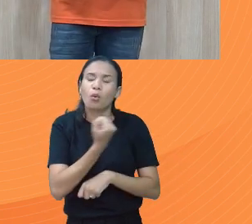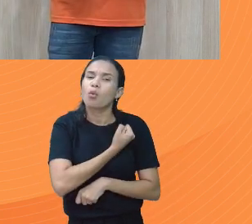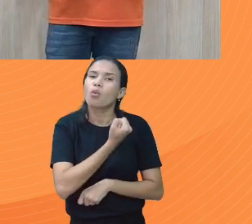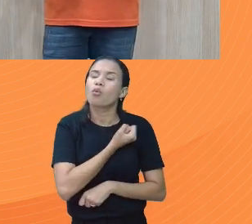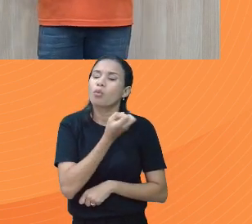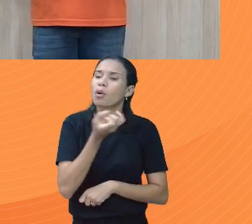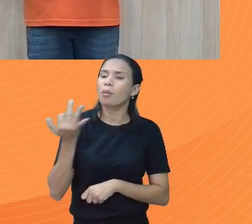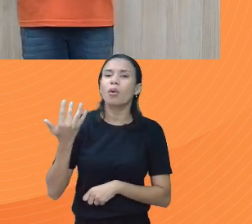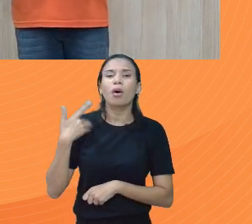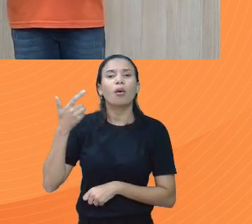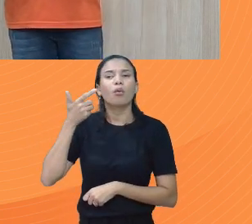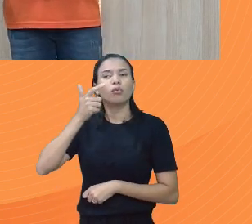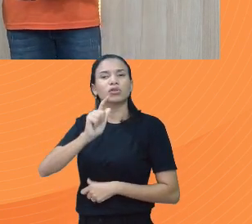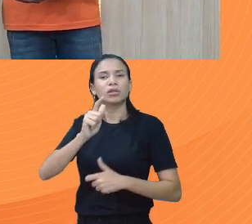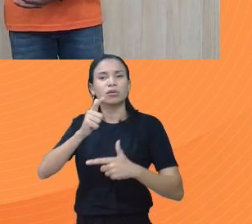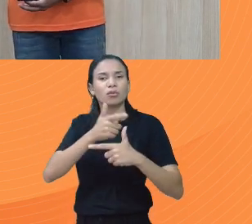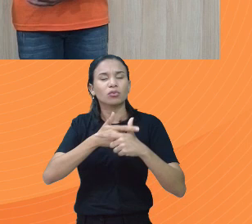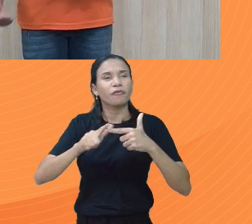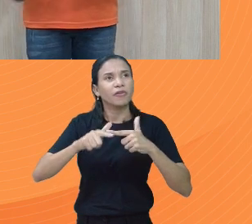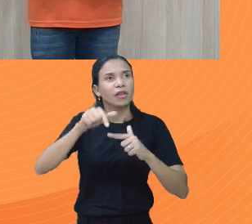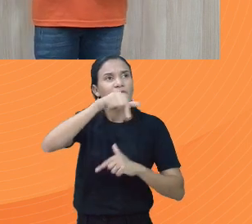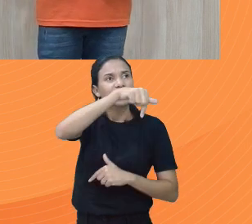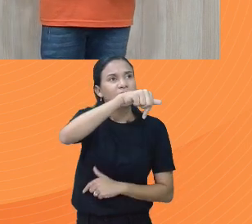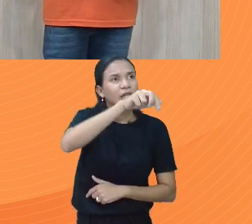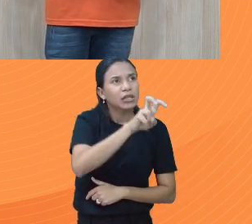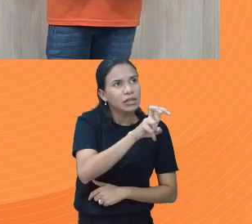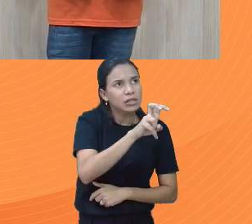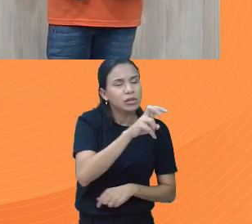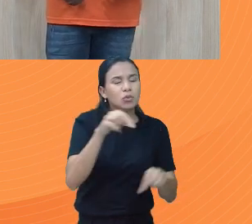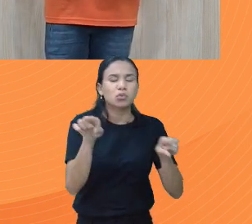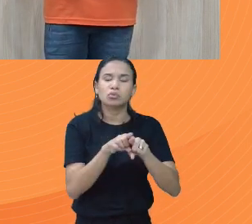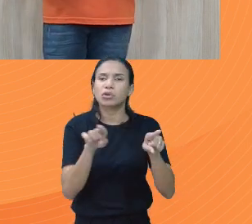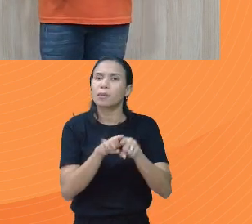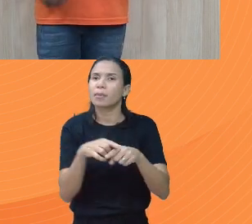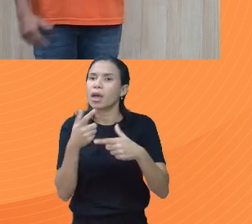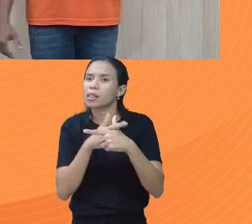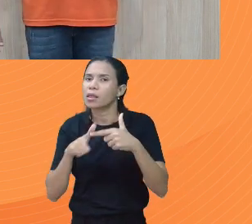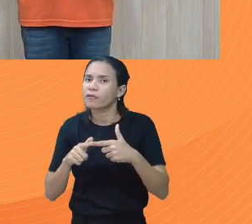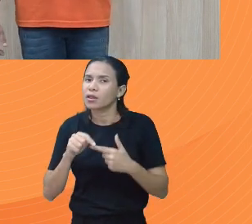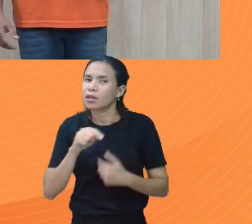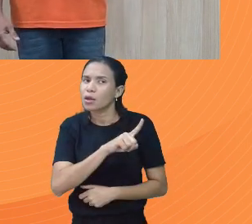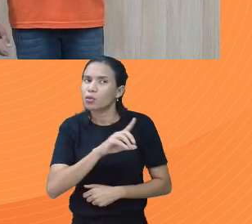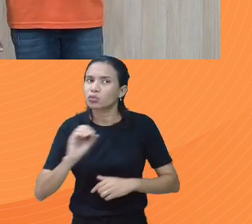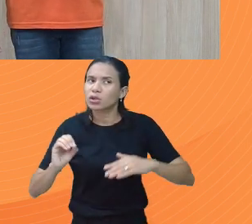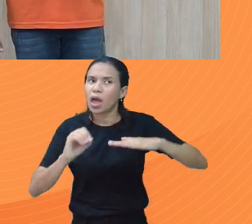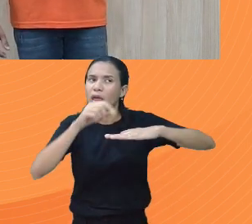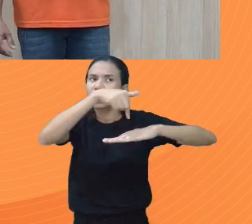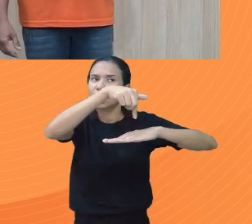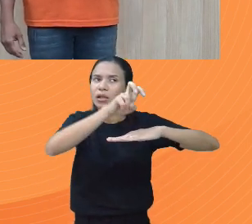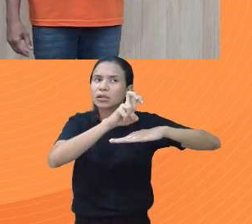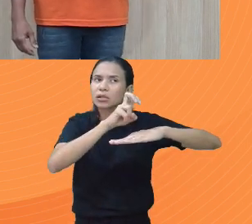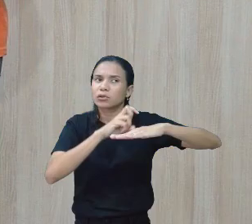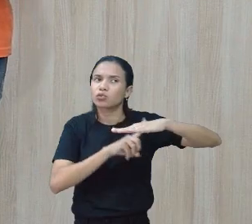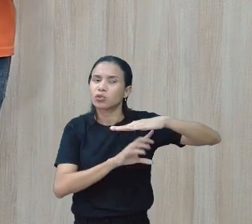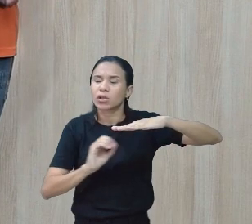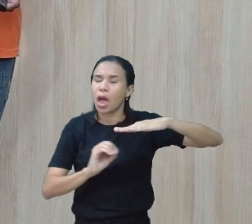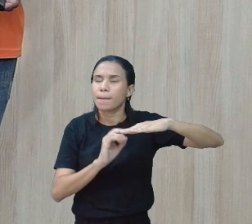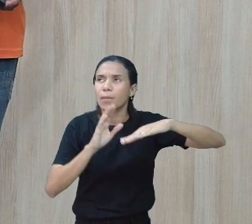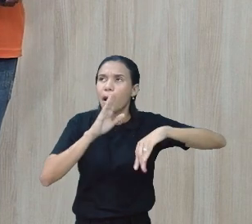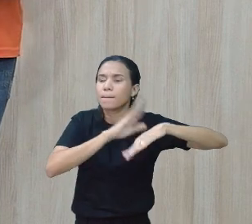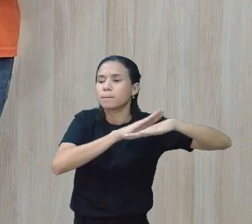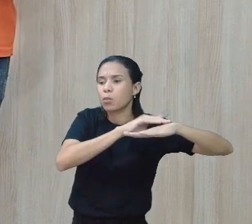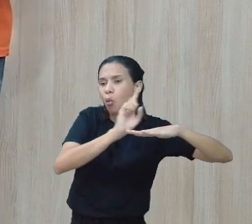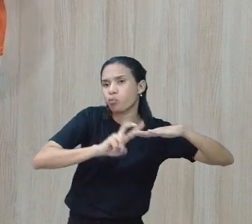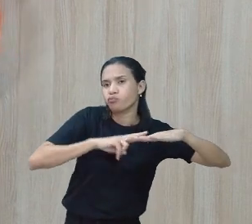número eu posso dividir o 75? E eu também posso dividir o 100 para chegar automaticamente no 3/4. Você